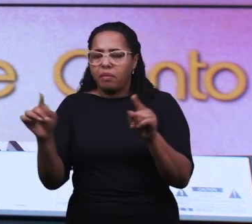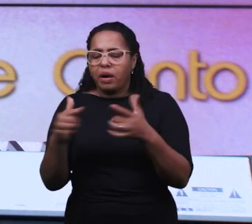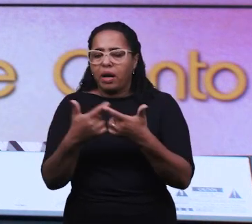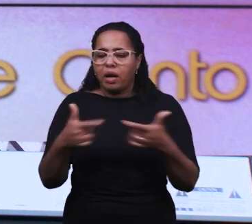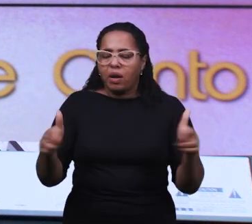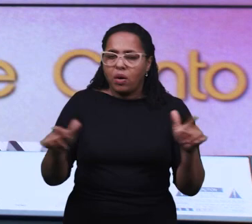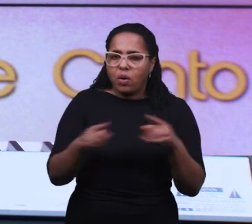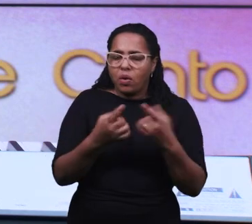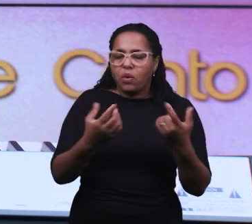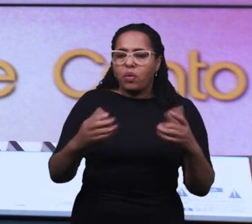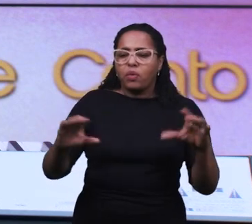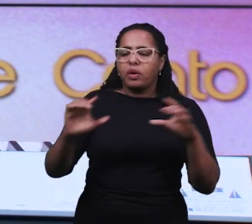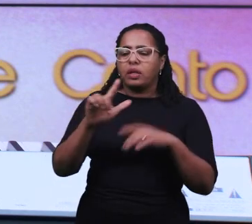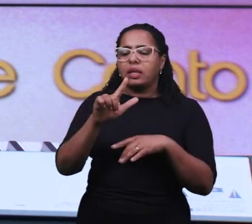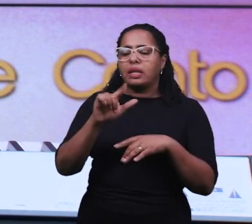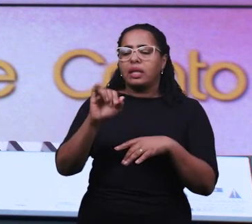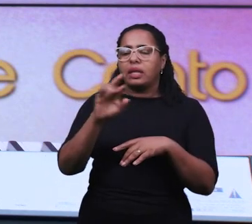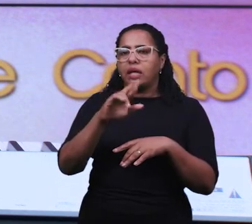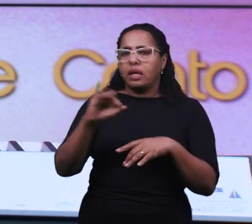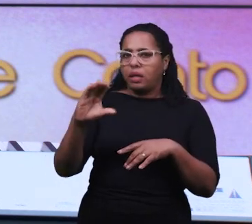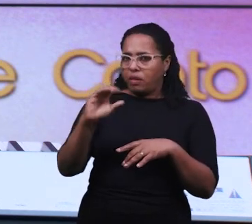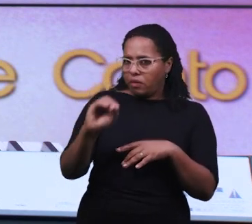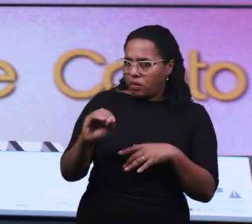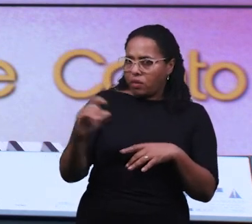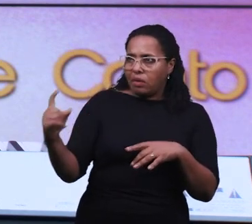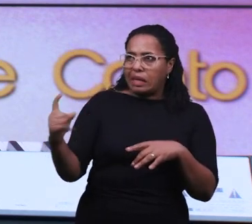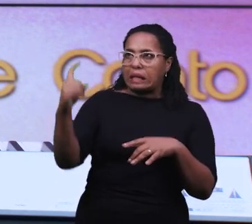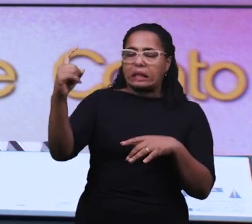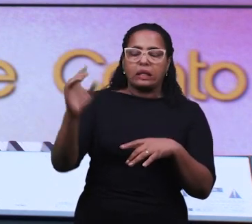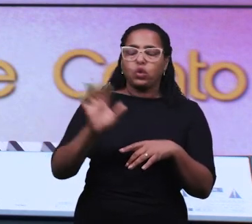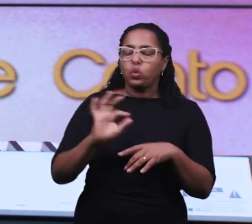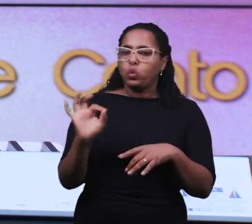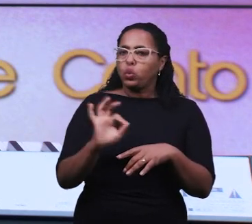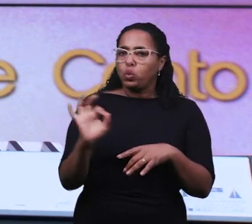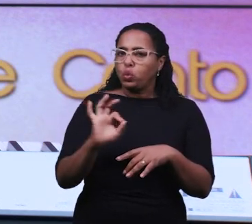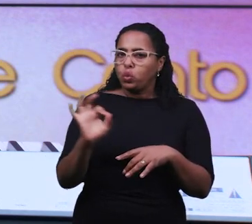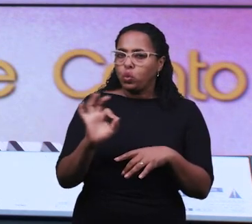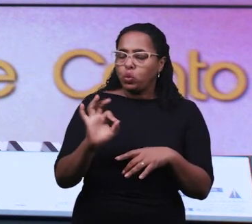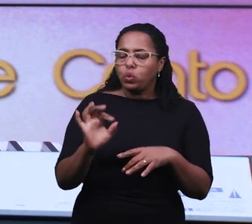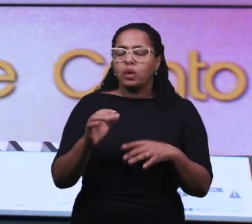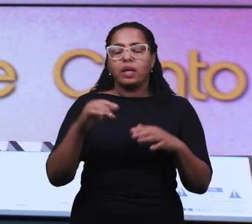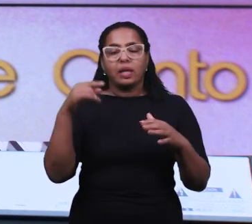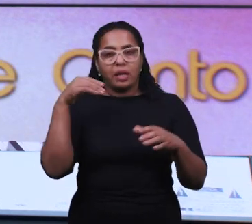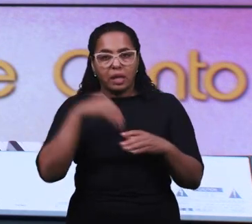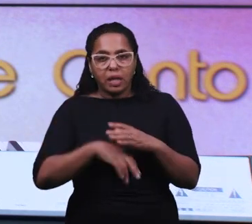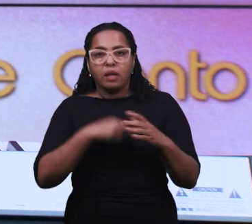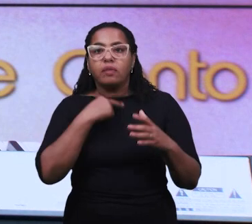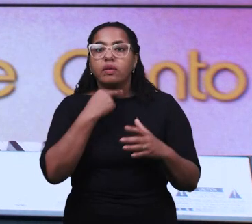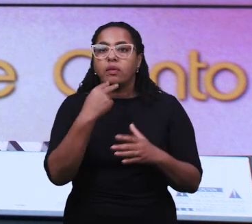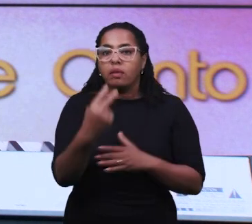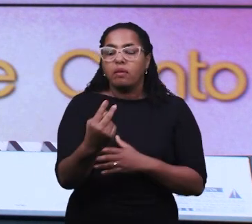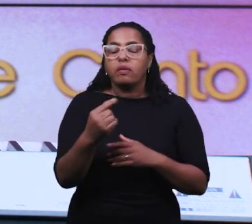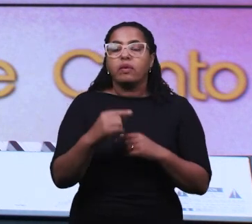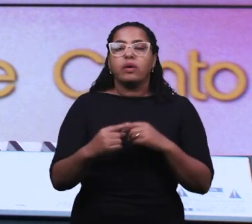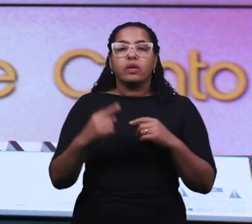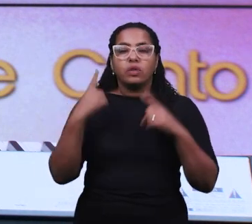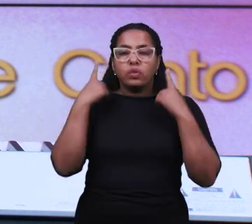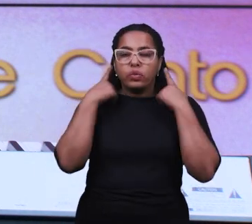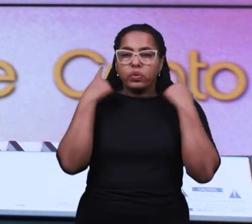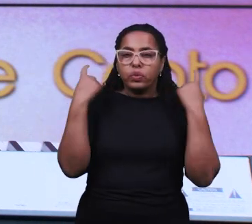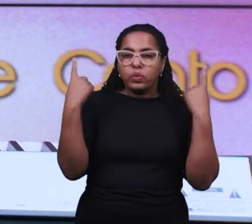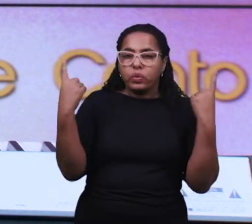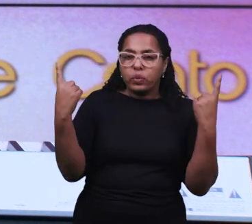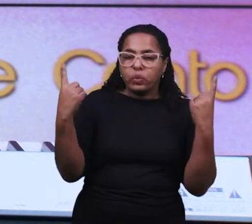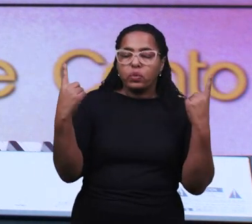canto lírico, com uma cobertura altíssima, espaço dentro do trato vocal, mas para que o nosso som